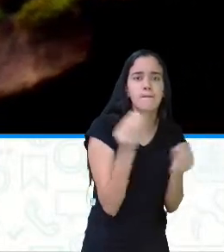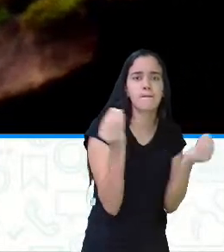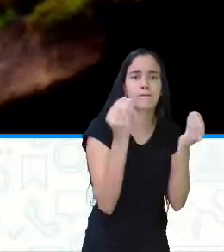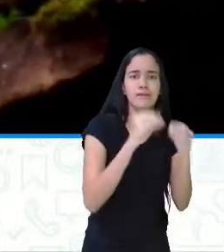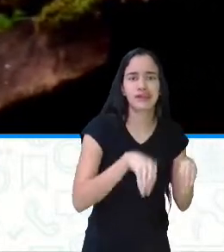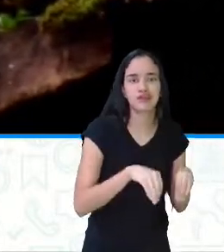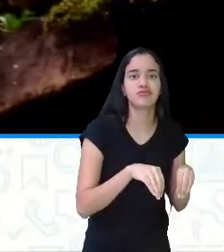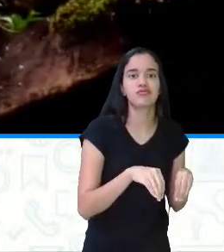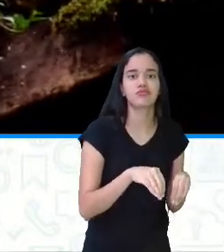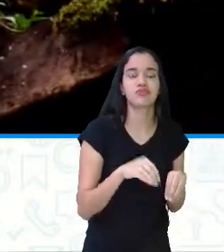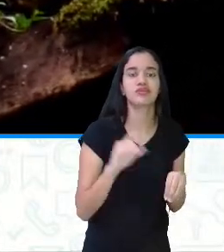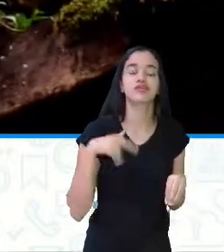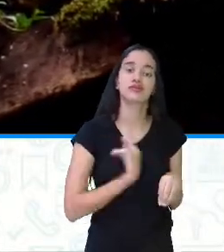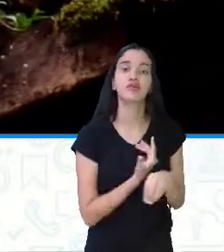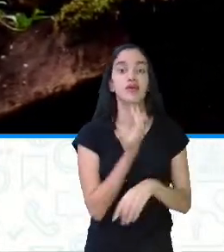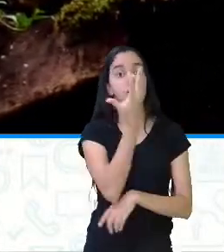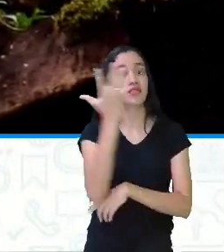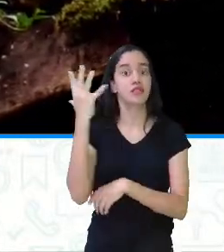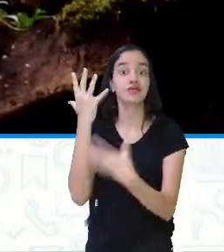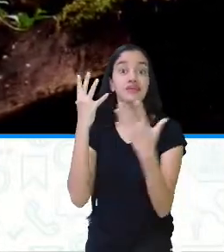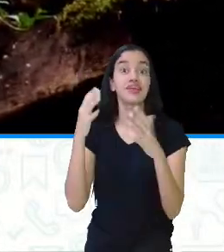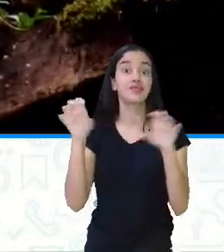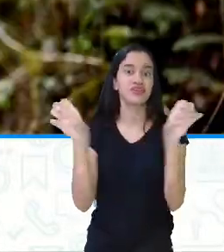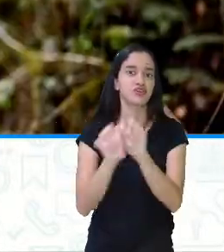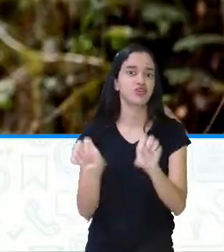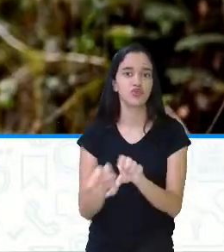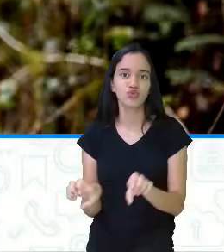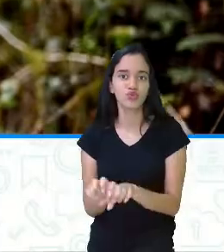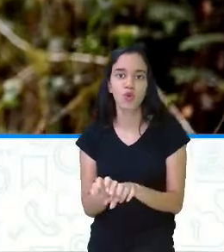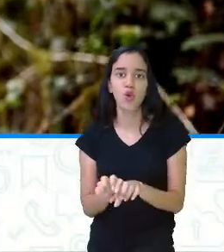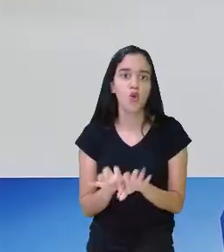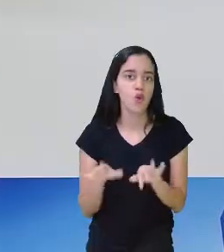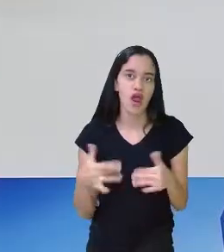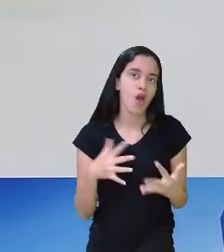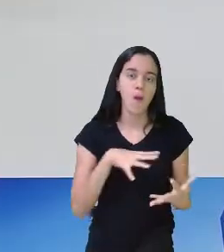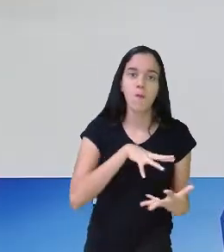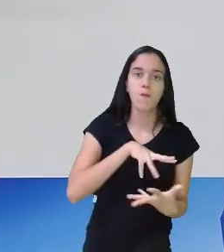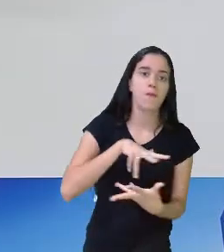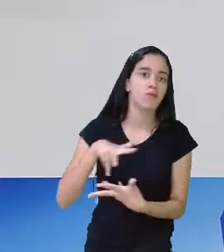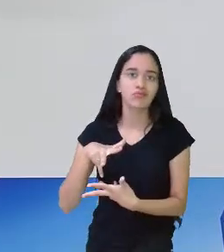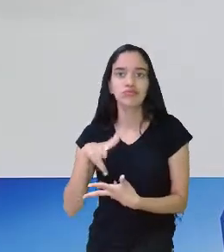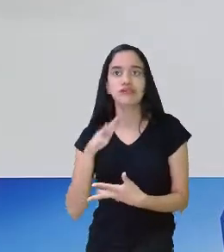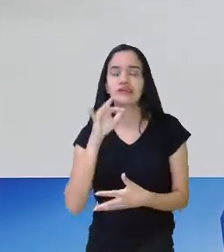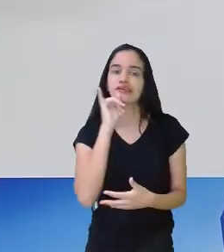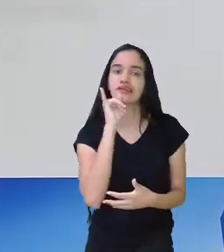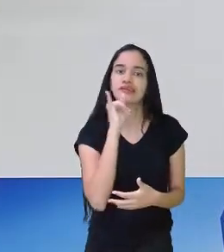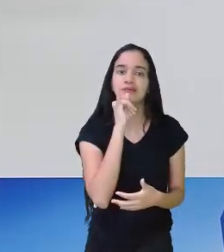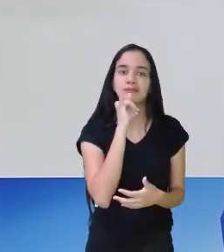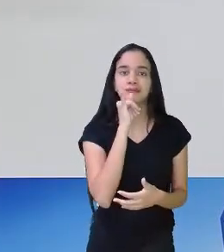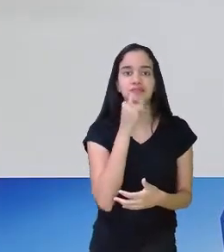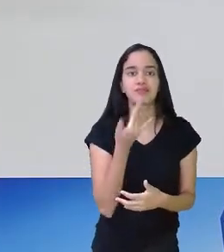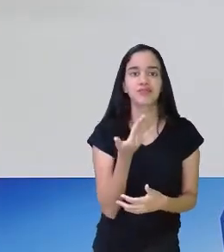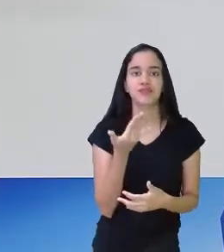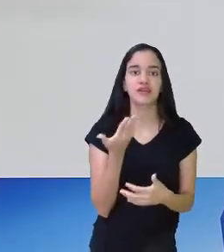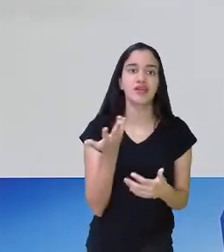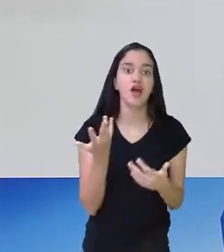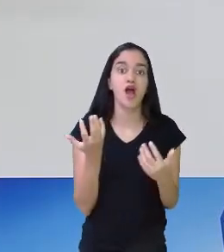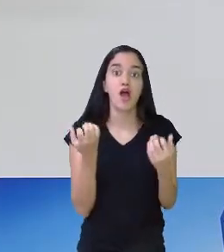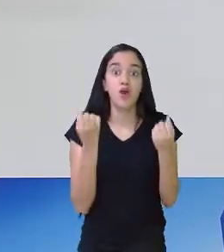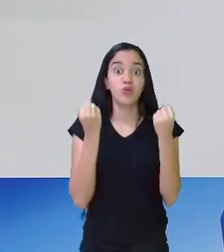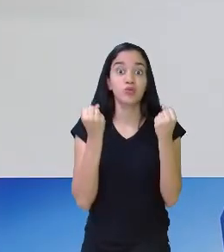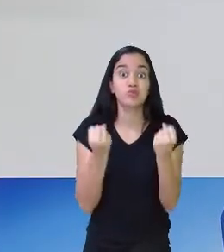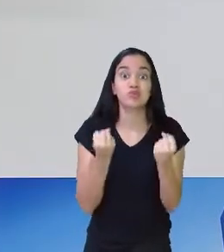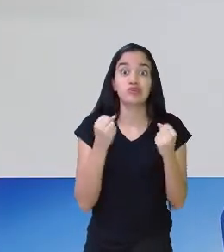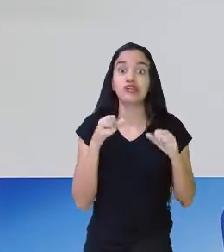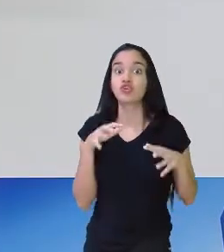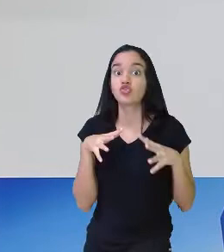a nossa natureza, porque a gente não tem estrutura, a gente não teria mundo suficiente para aguentar todos os